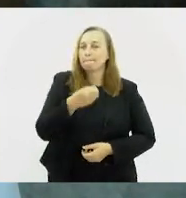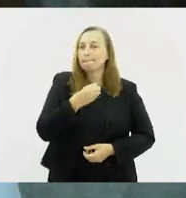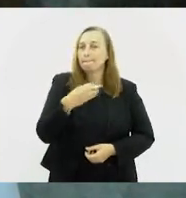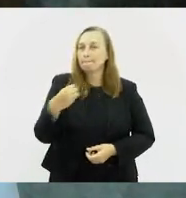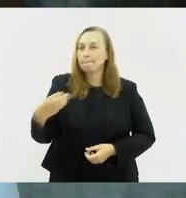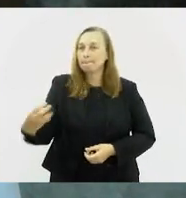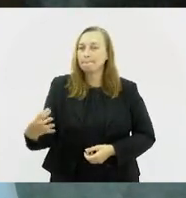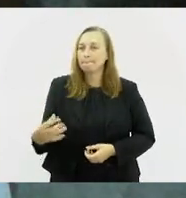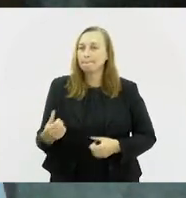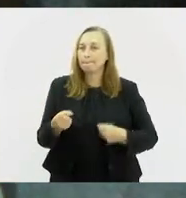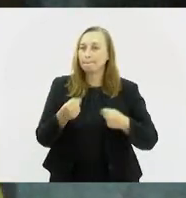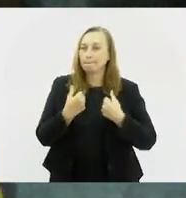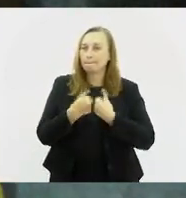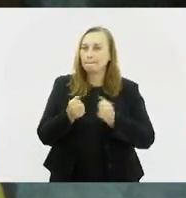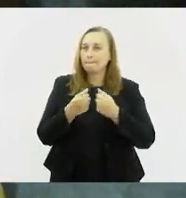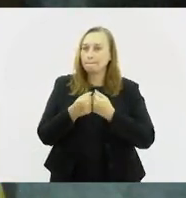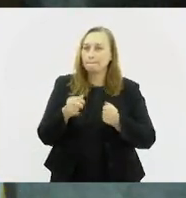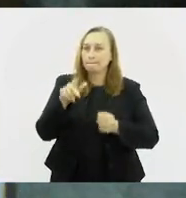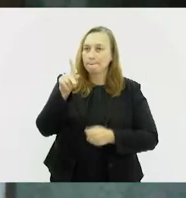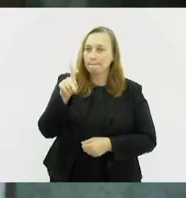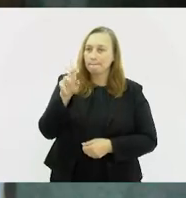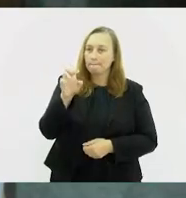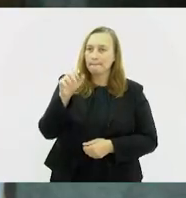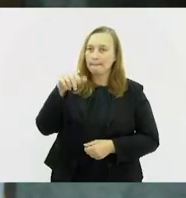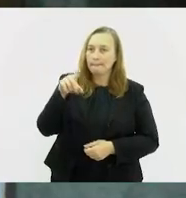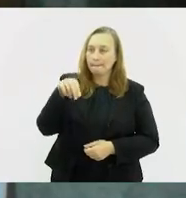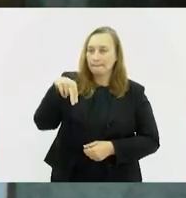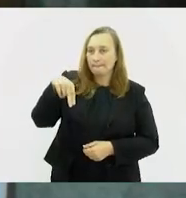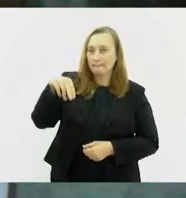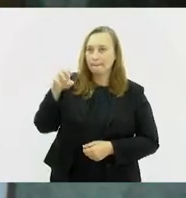um ônibus para Penedo, em